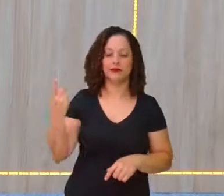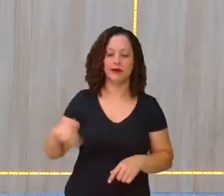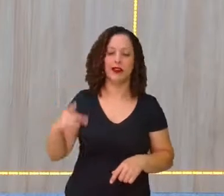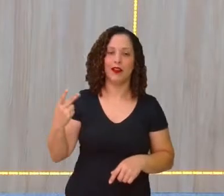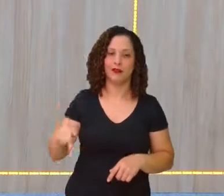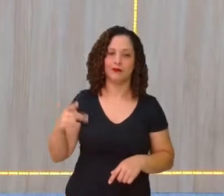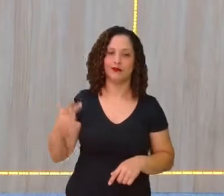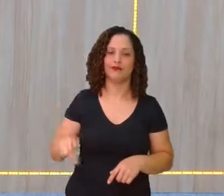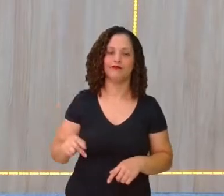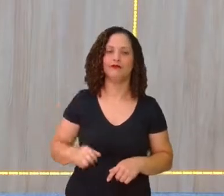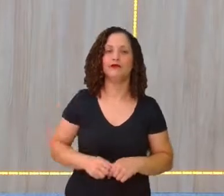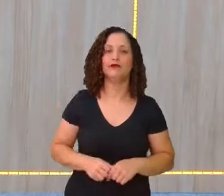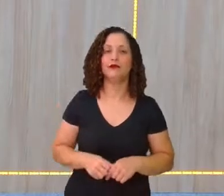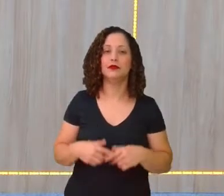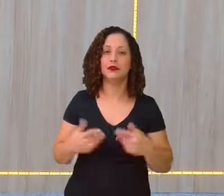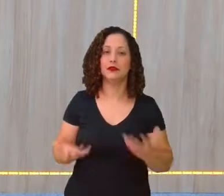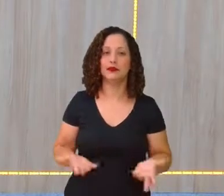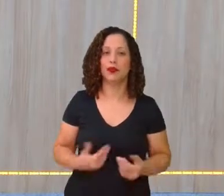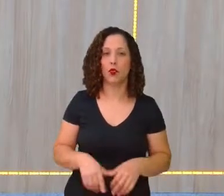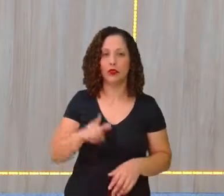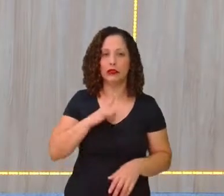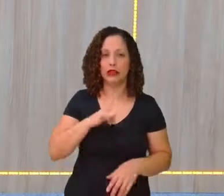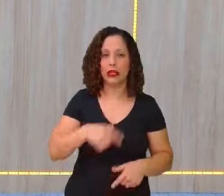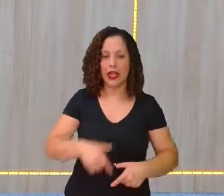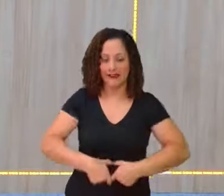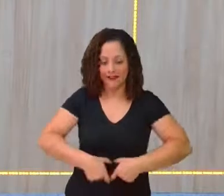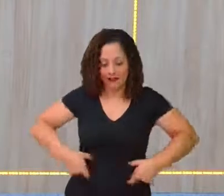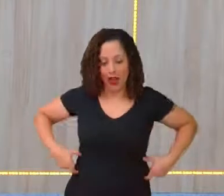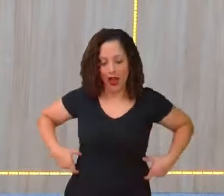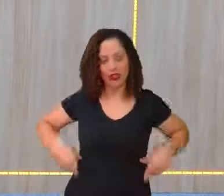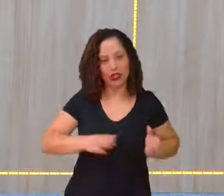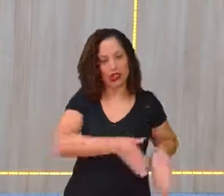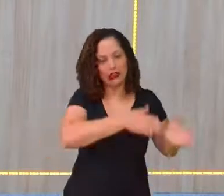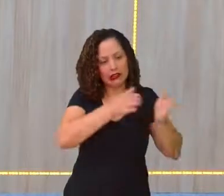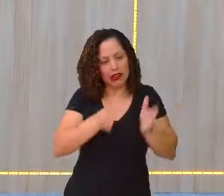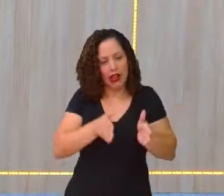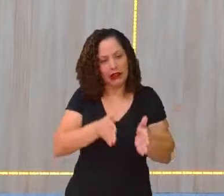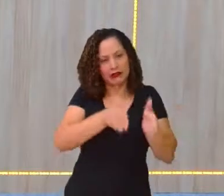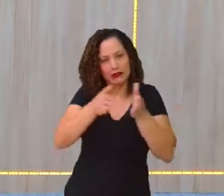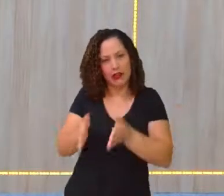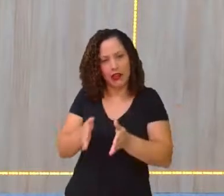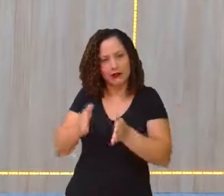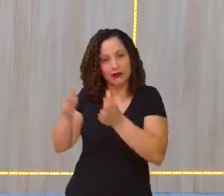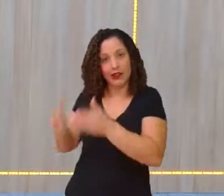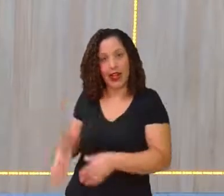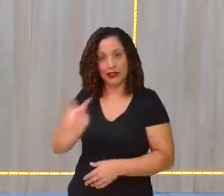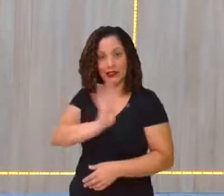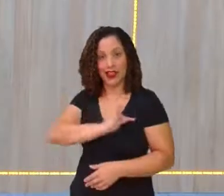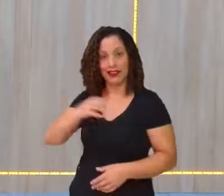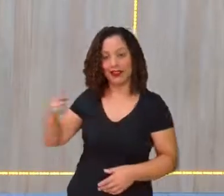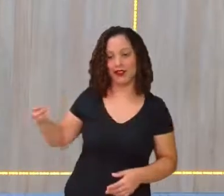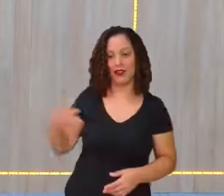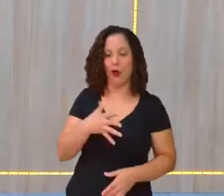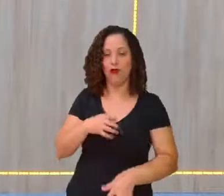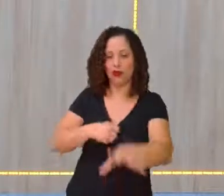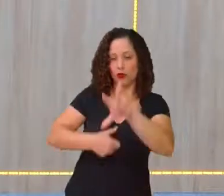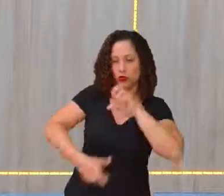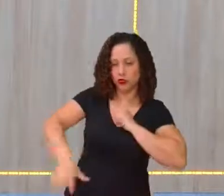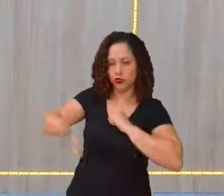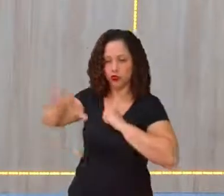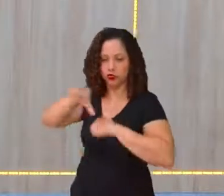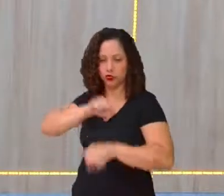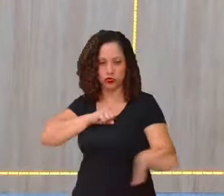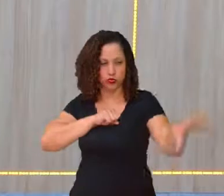modalidade. Então, cada exame de faixa, você vai aprendendo novas técnicas e aí cada vez que você vai subindo de